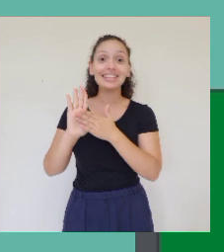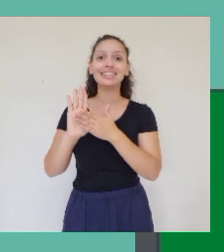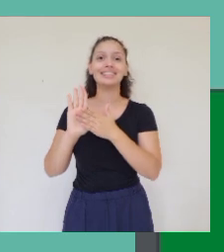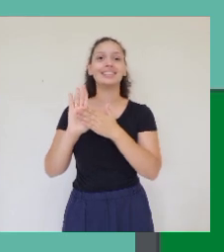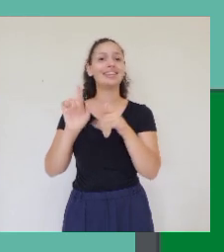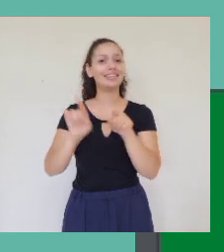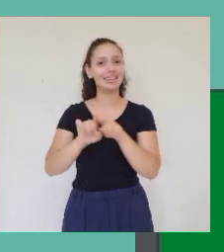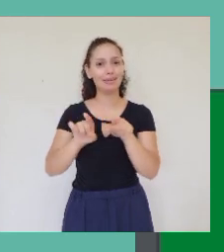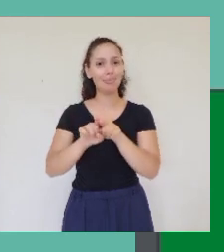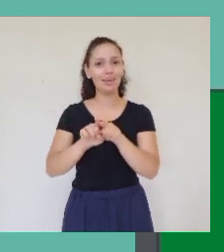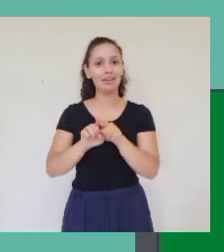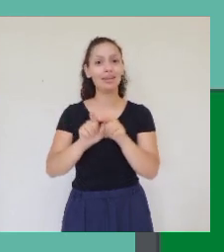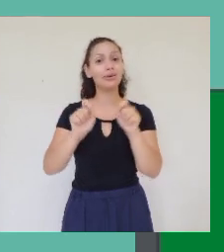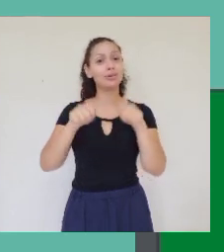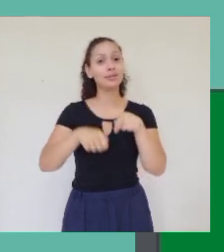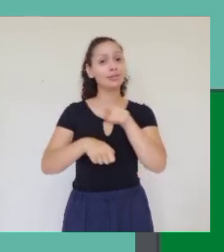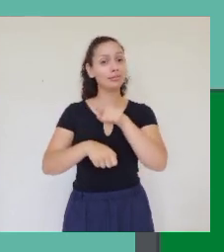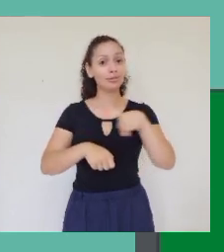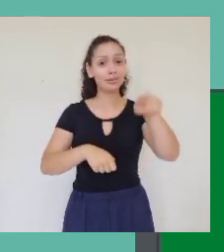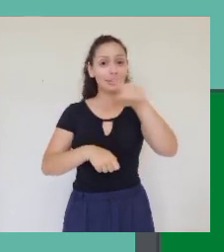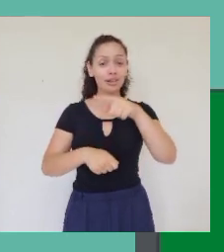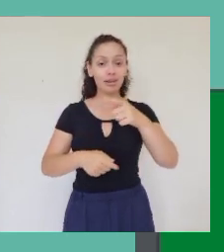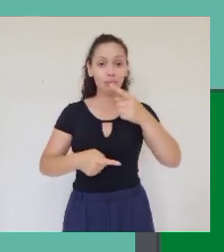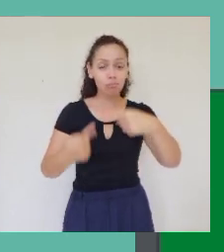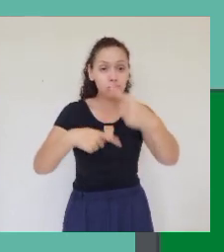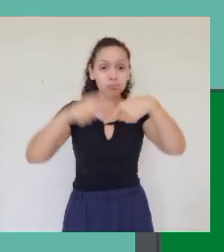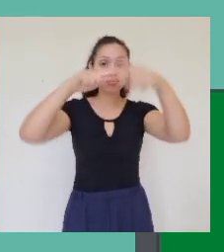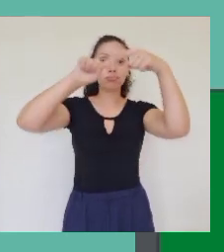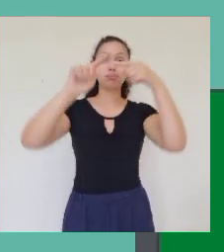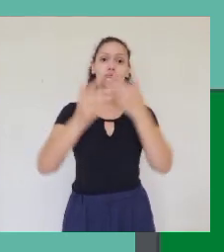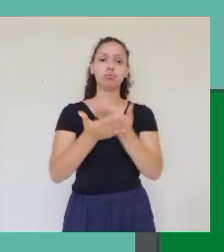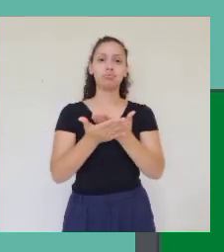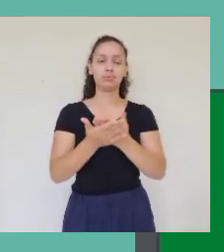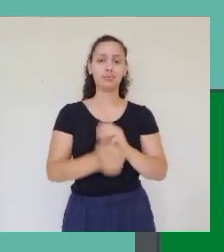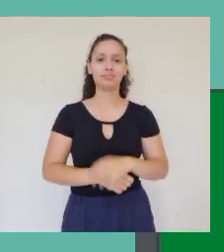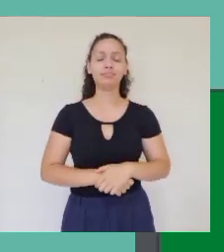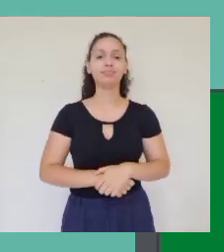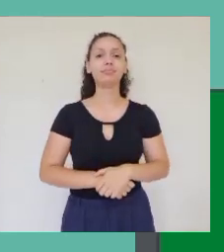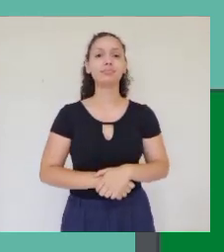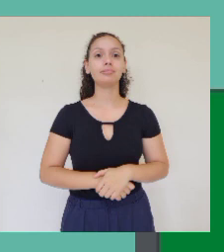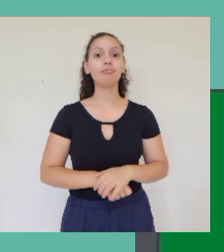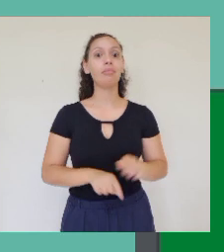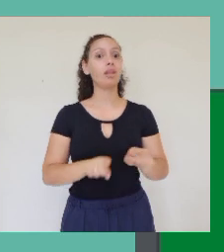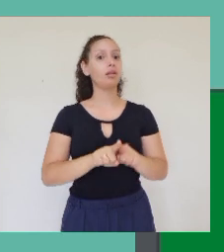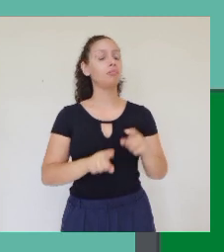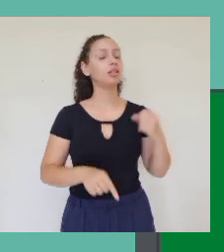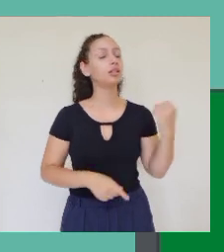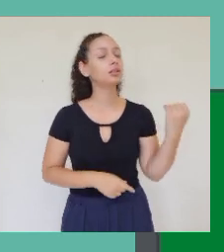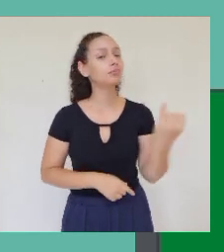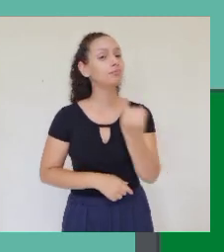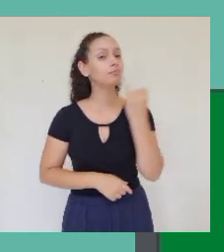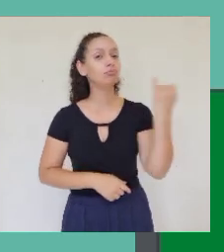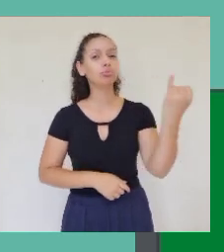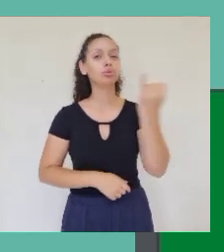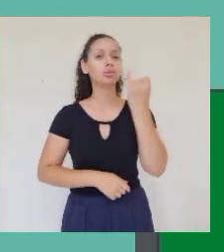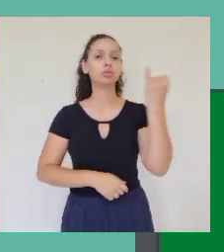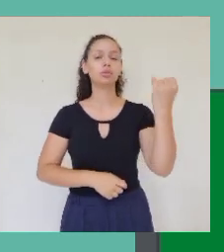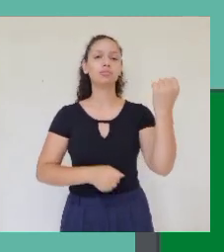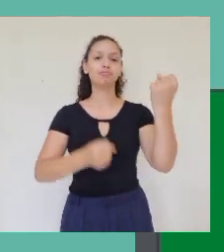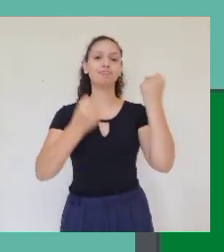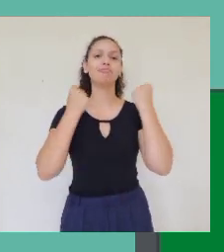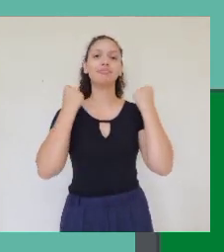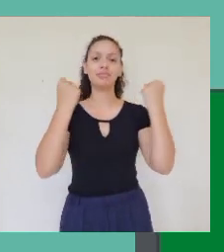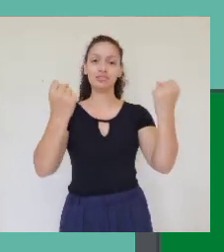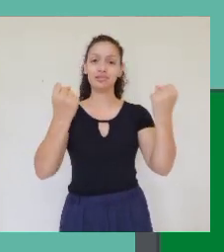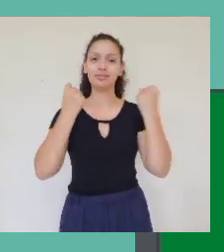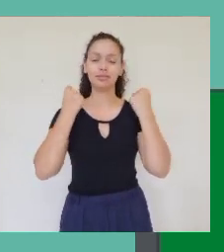maior nos seus estudos. E por fim, né? Eu coloquei aqui que o exercício físico ele aumenta a sua capacidade